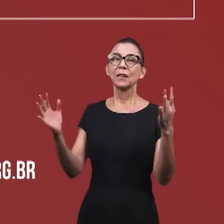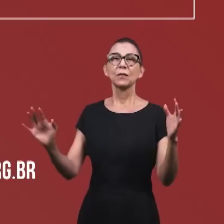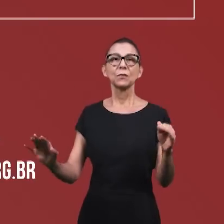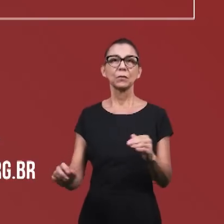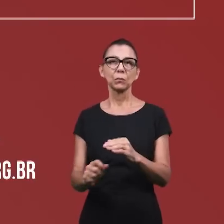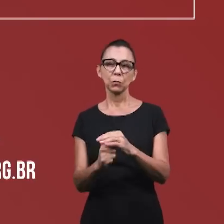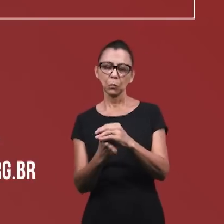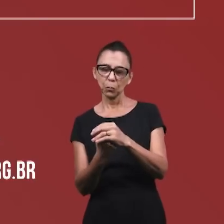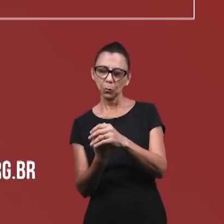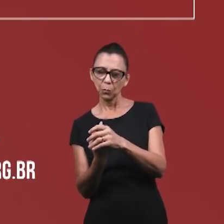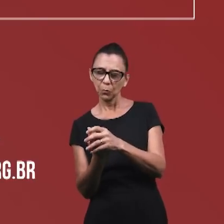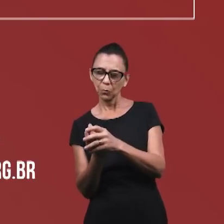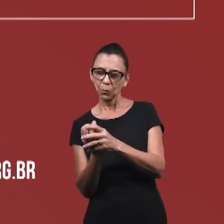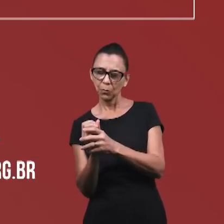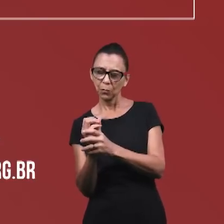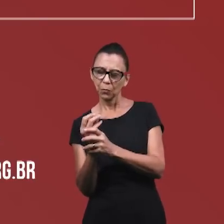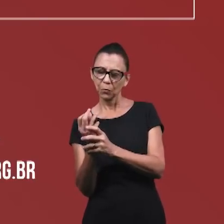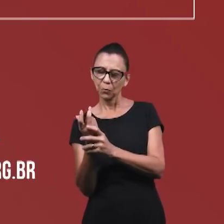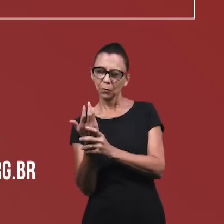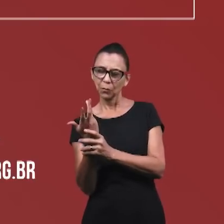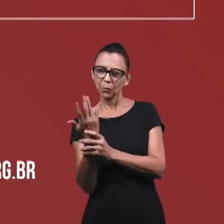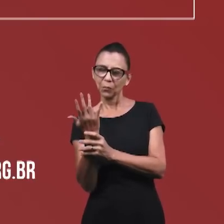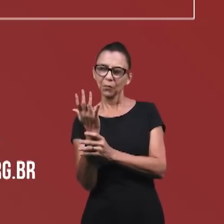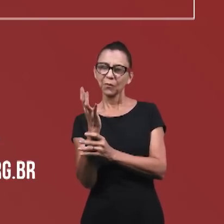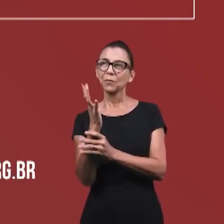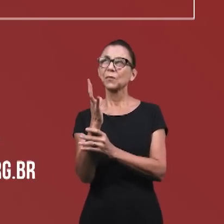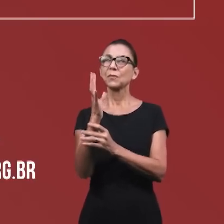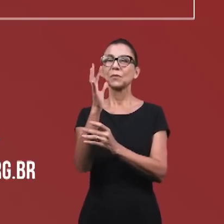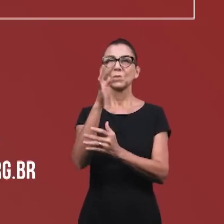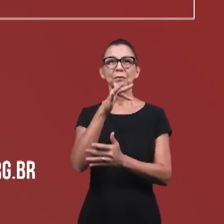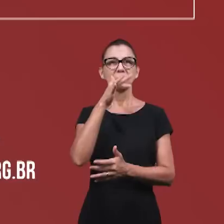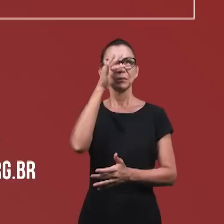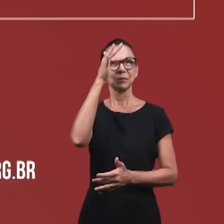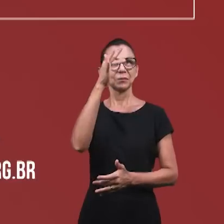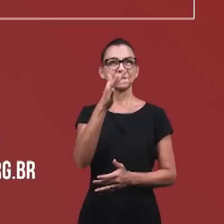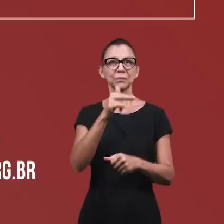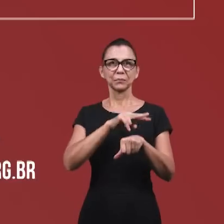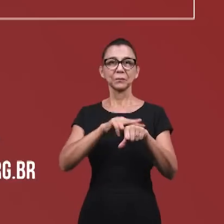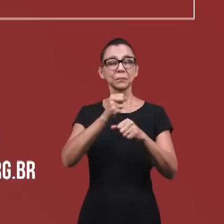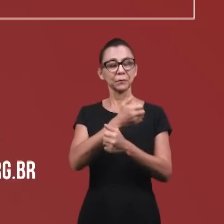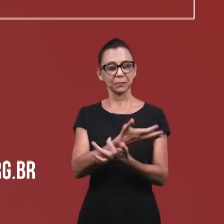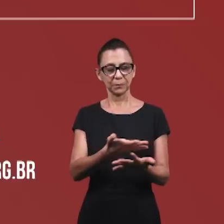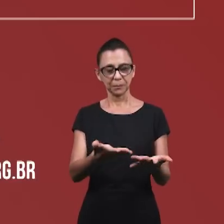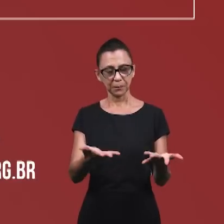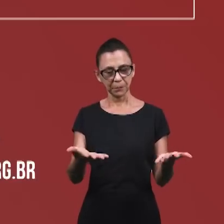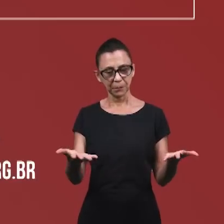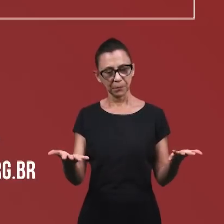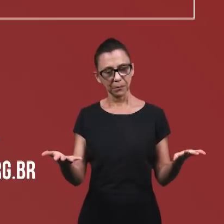Como uma flor pequena em teu